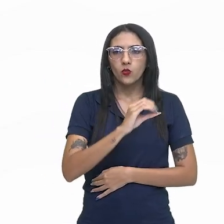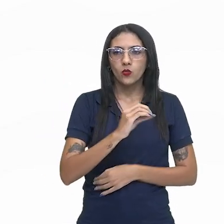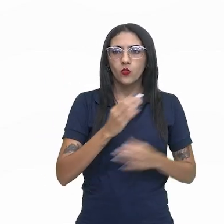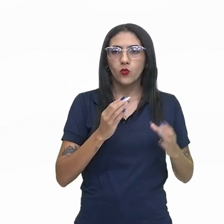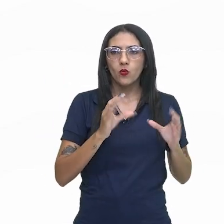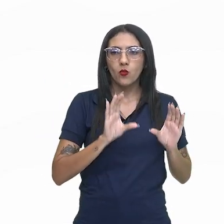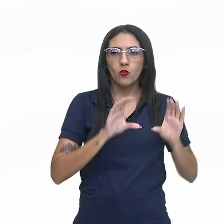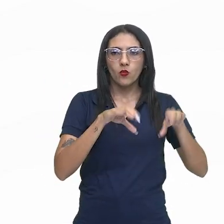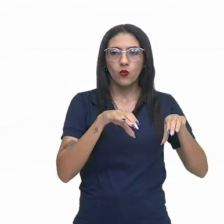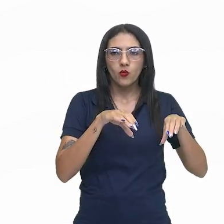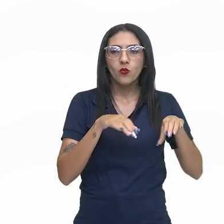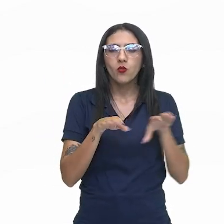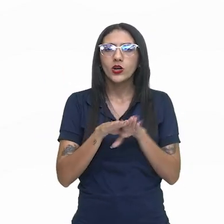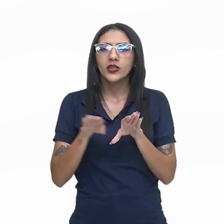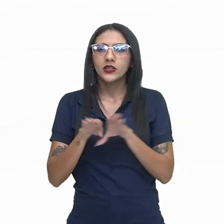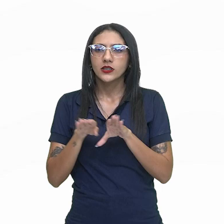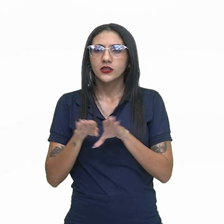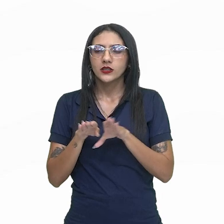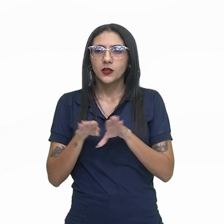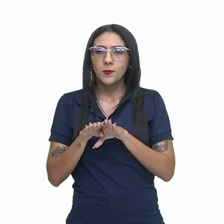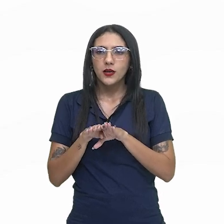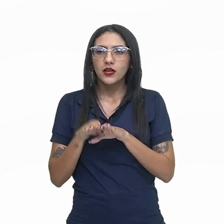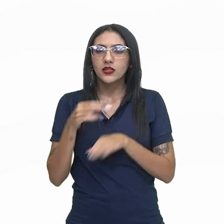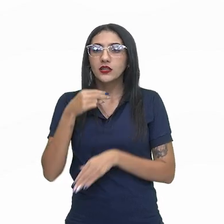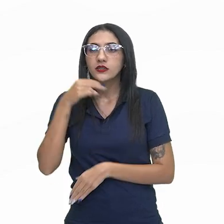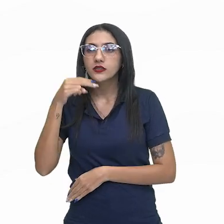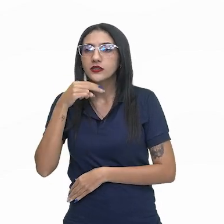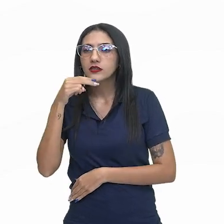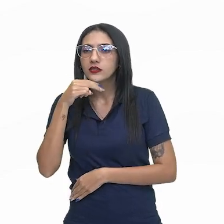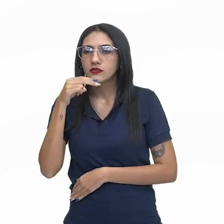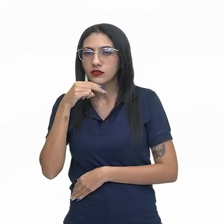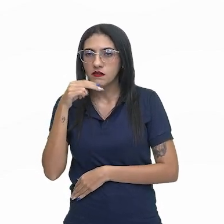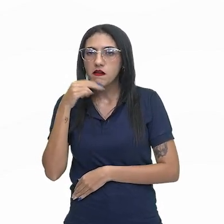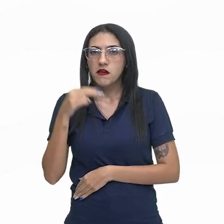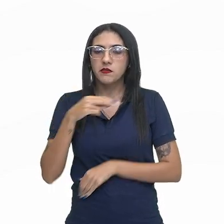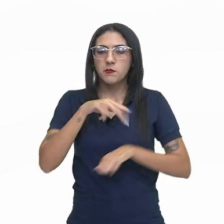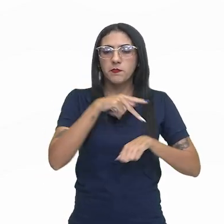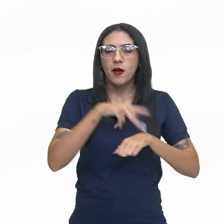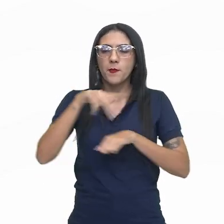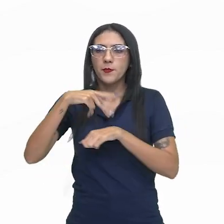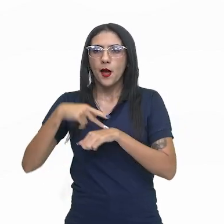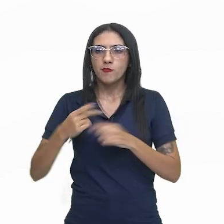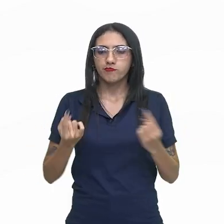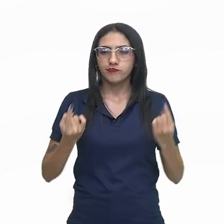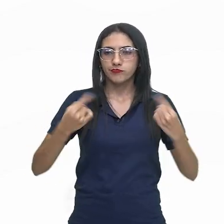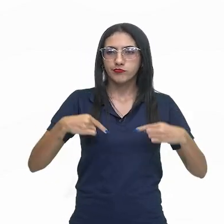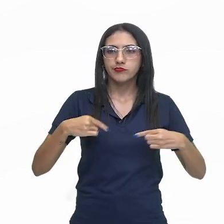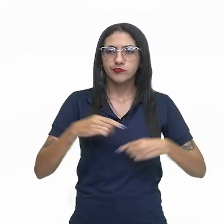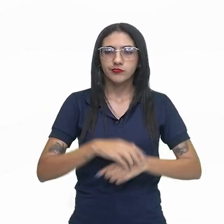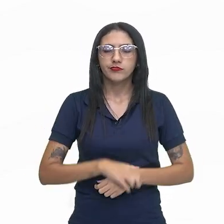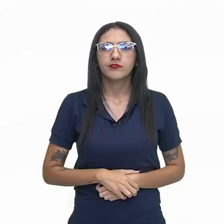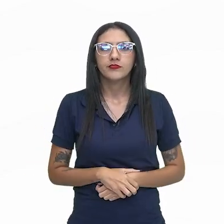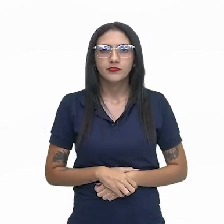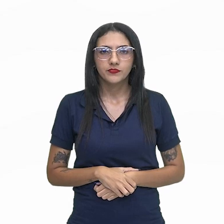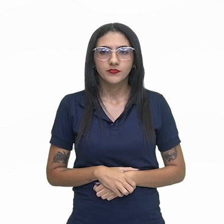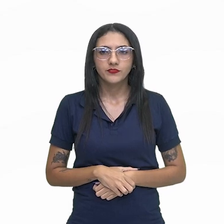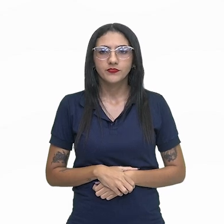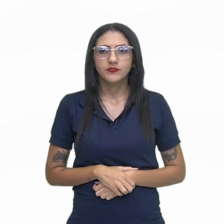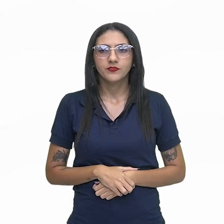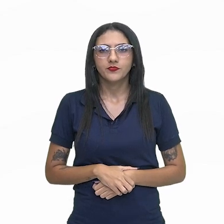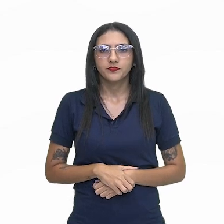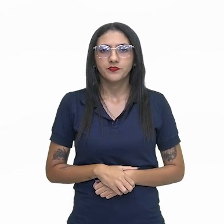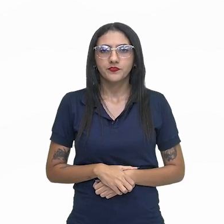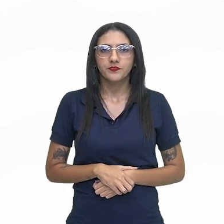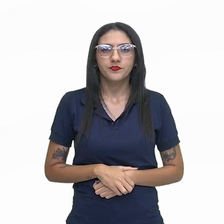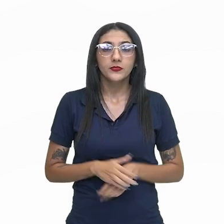também ali na Nigéria, né, devido a essas atividades de extração de minérios. Temos também energia e